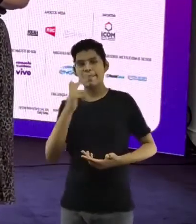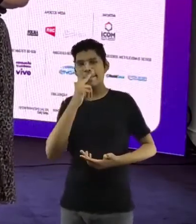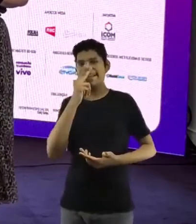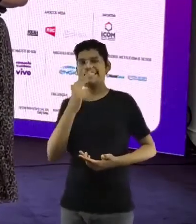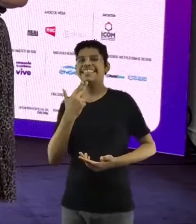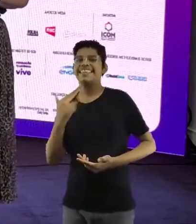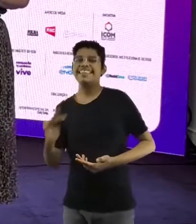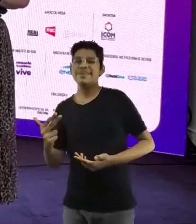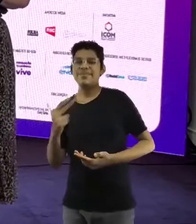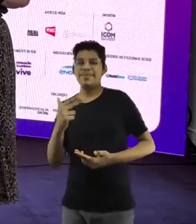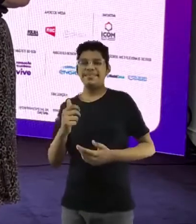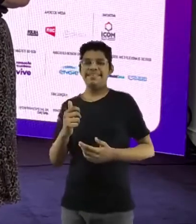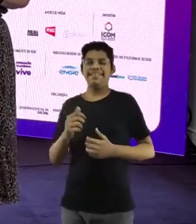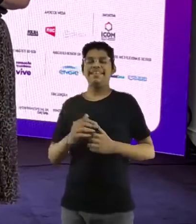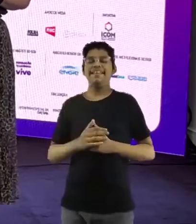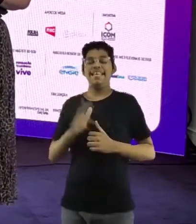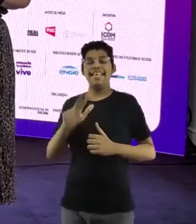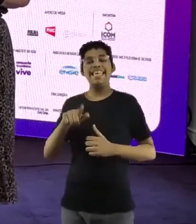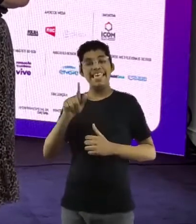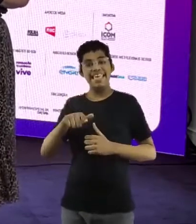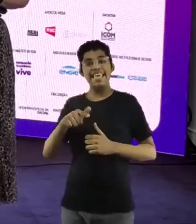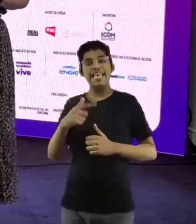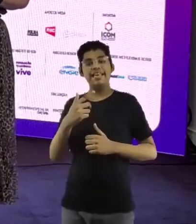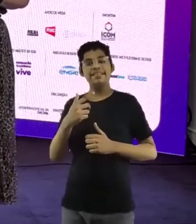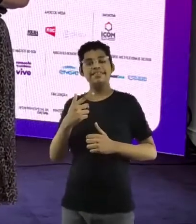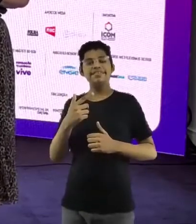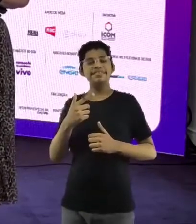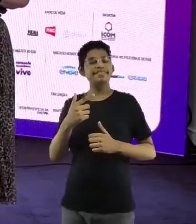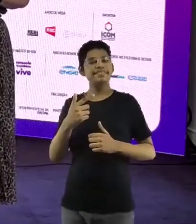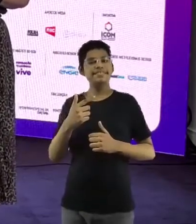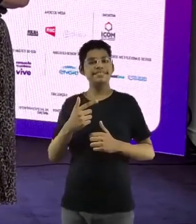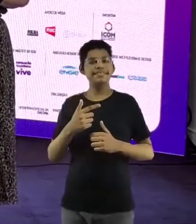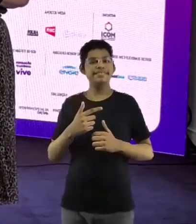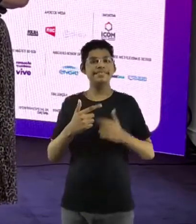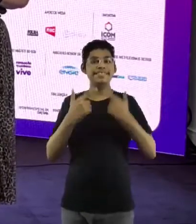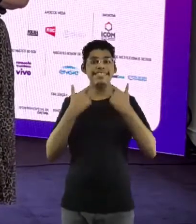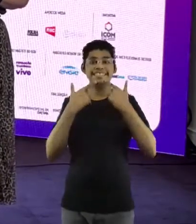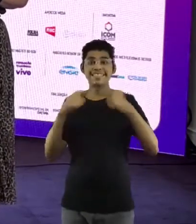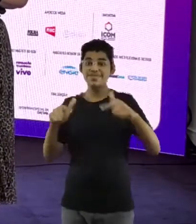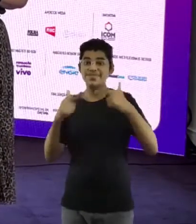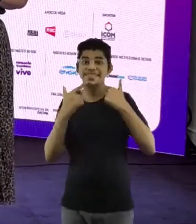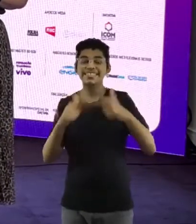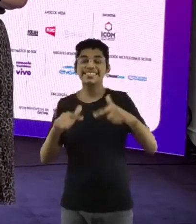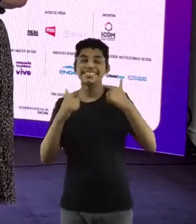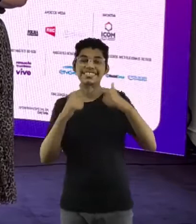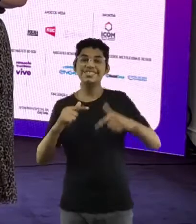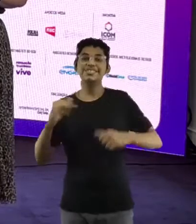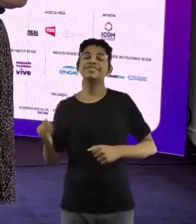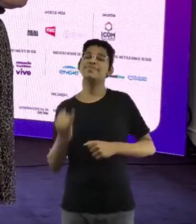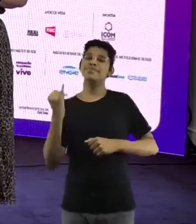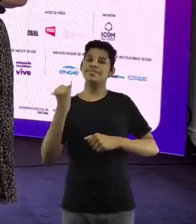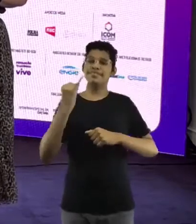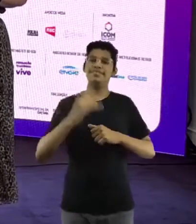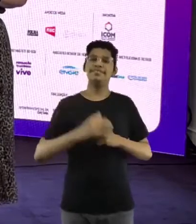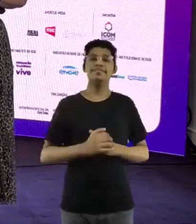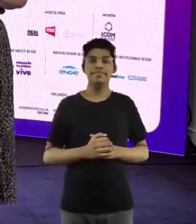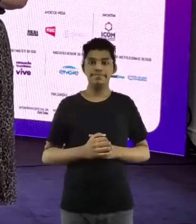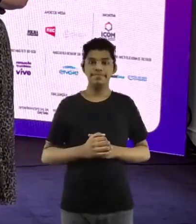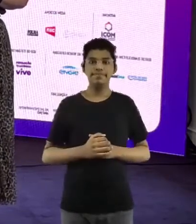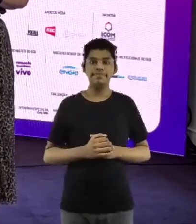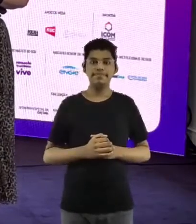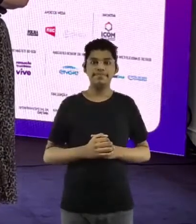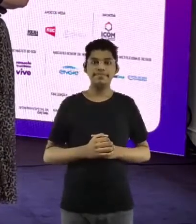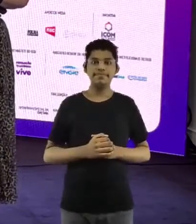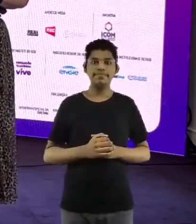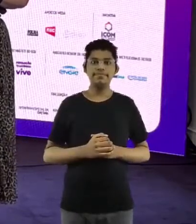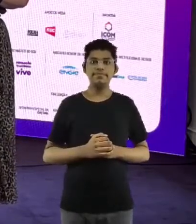Uma linguagem que é reconhecida pela OCDE, como até 2030 o mundo tem que ficar fluente em dados, que